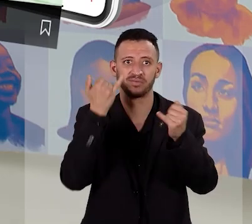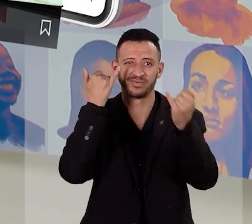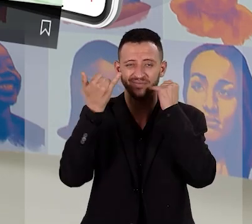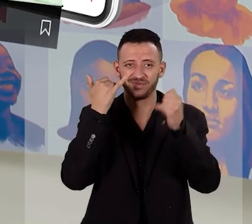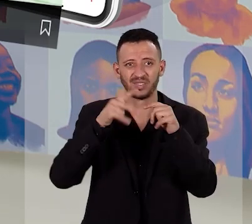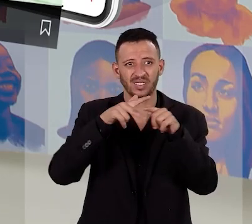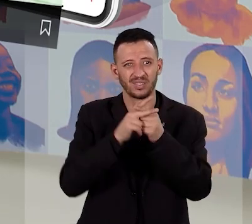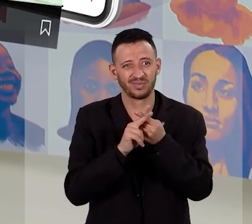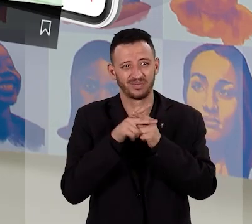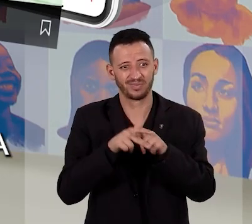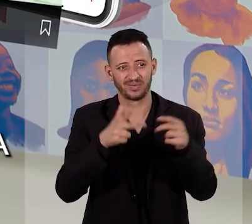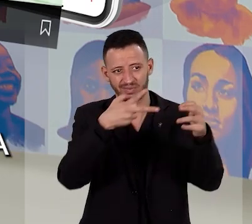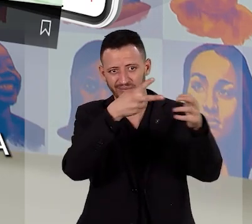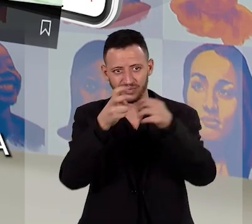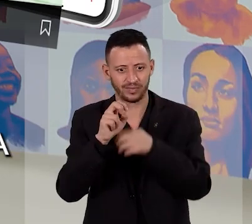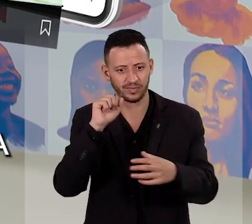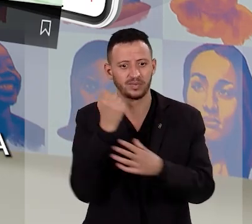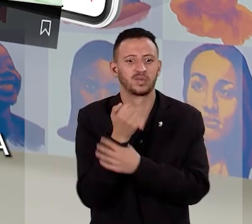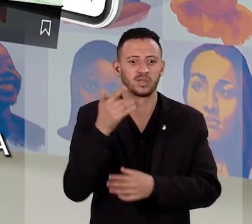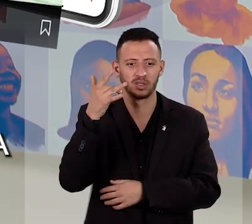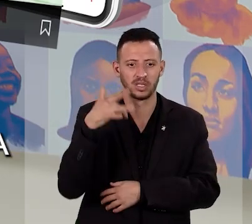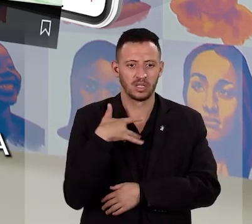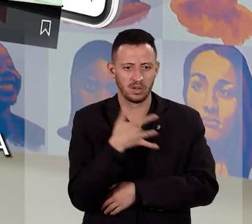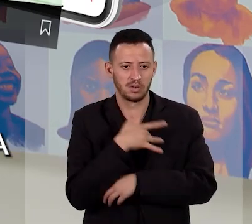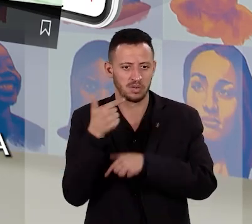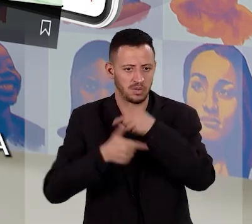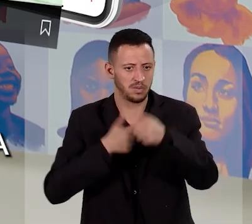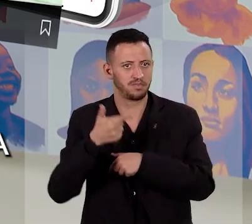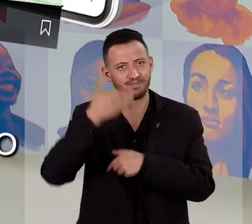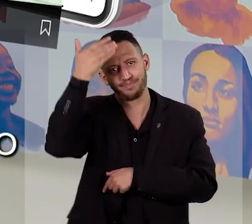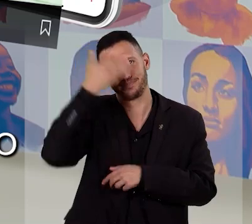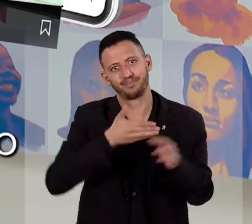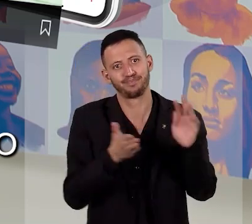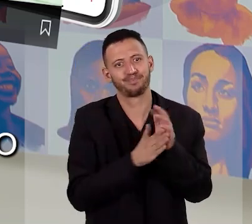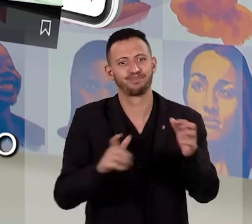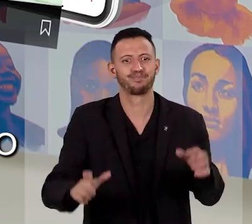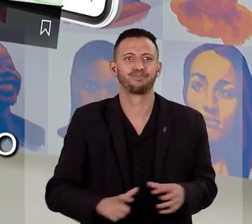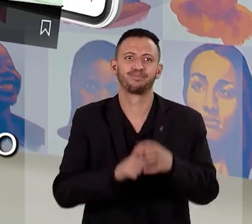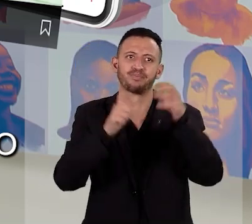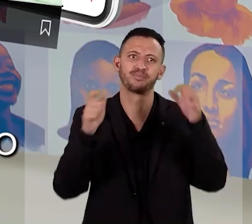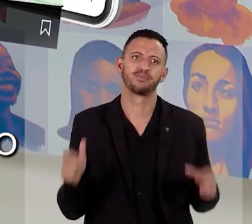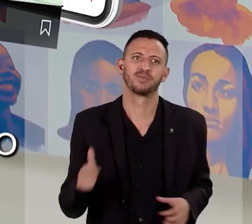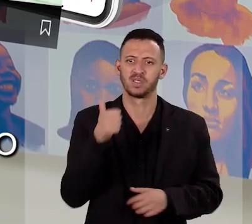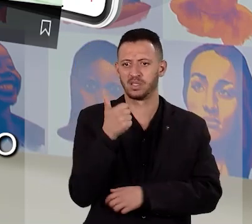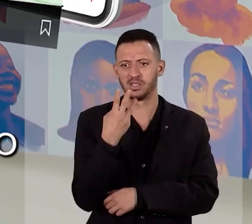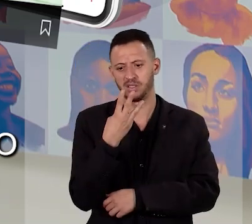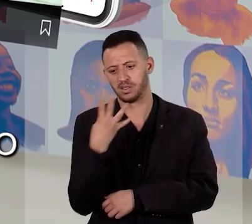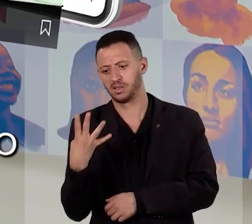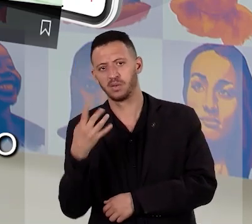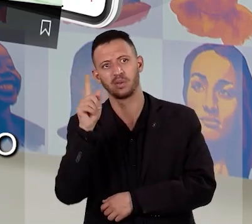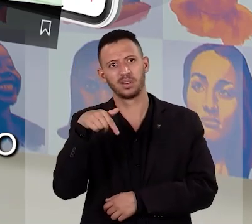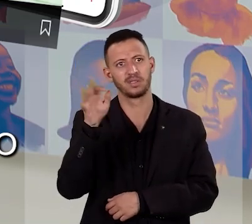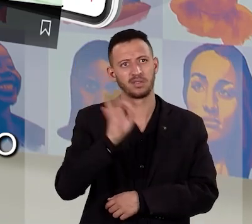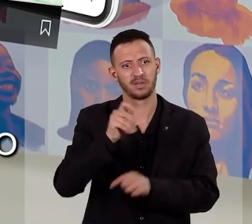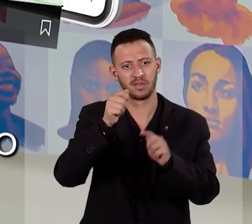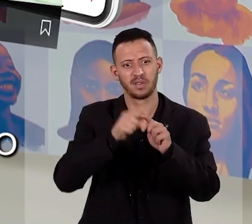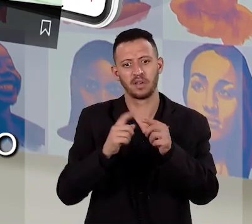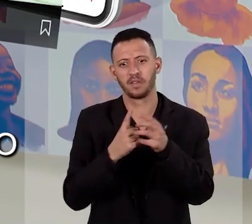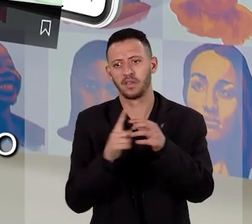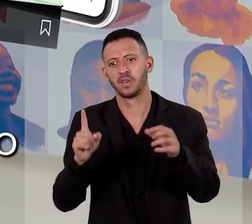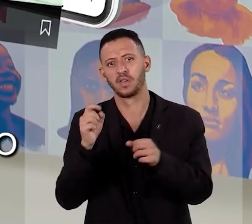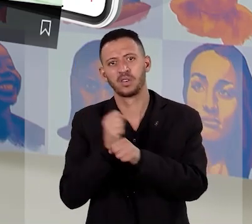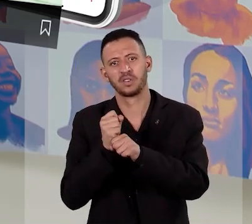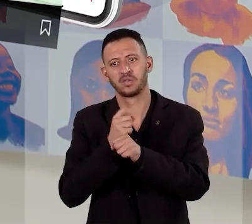mostra dados atualizados do Observatório de Segurança e Saúde no Trabalho, que comprovam um crescimento de 134%